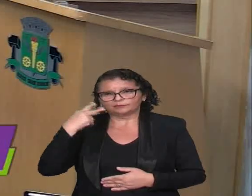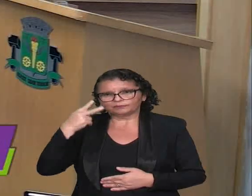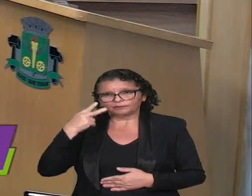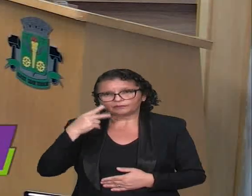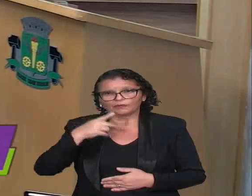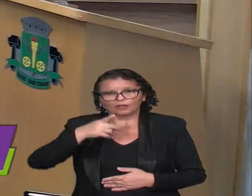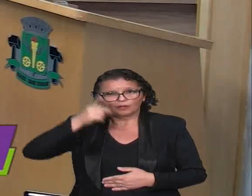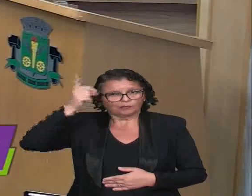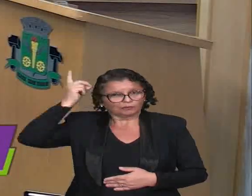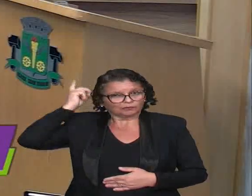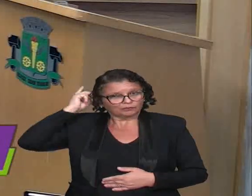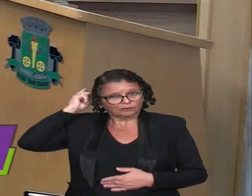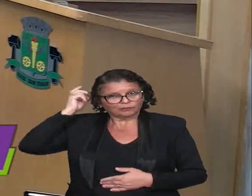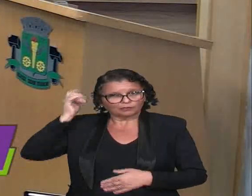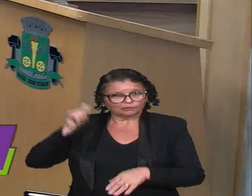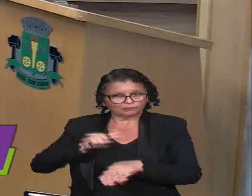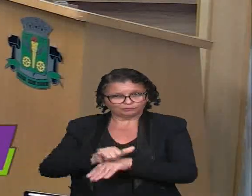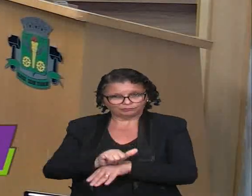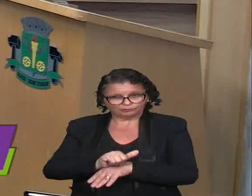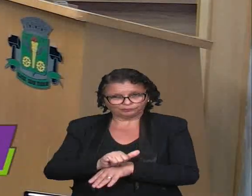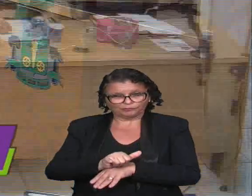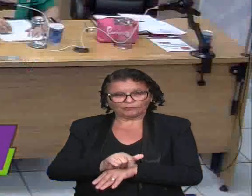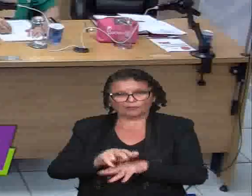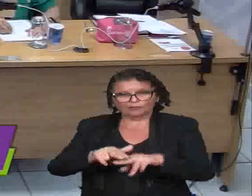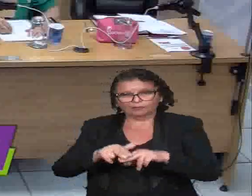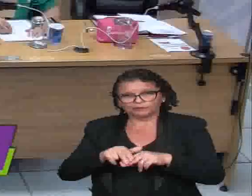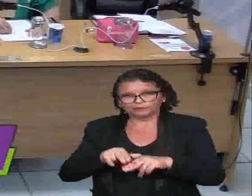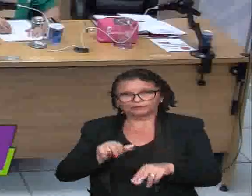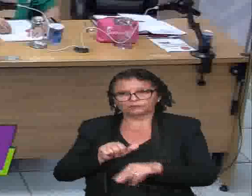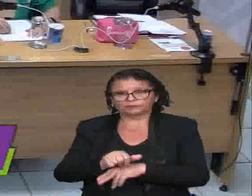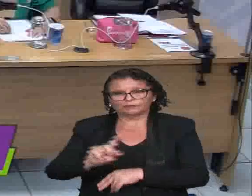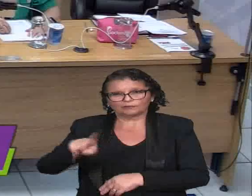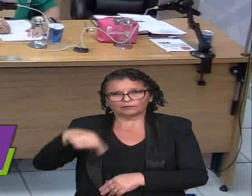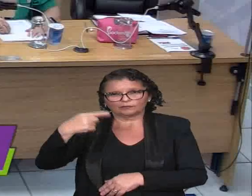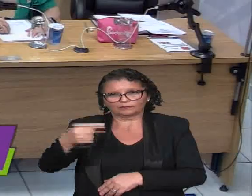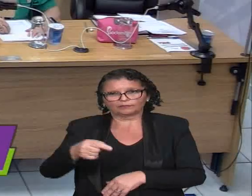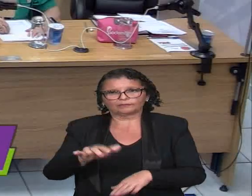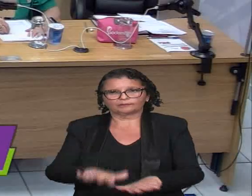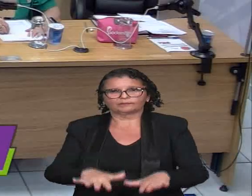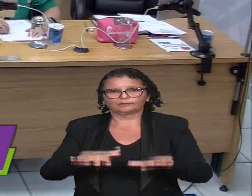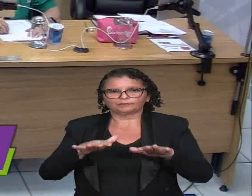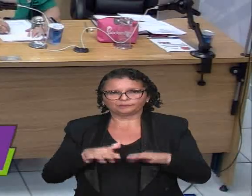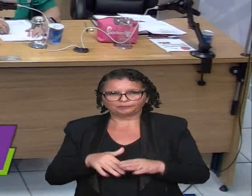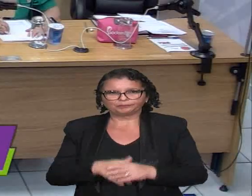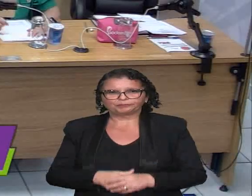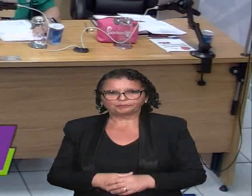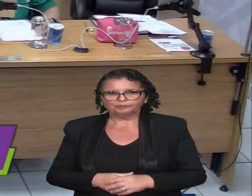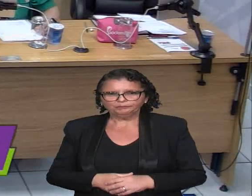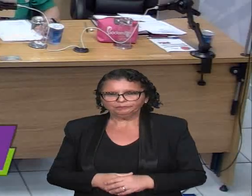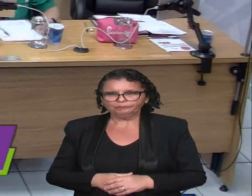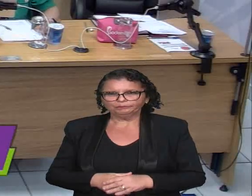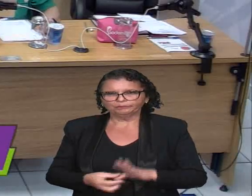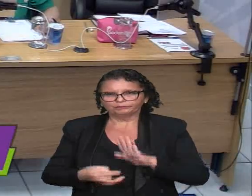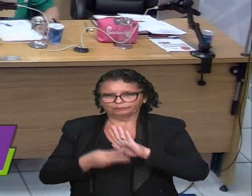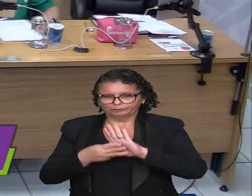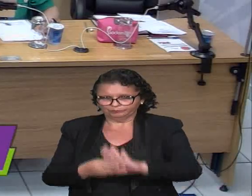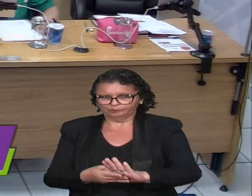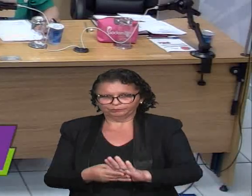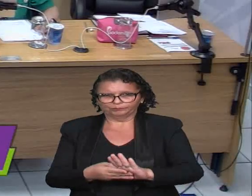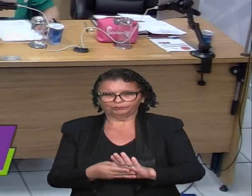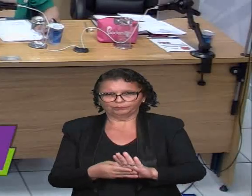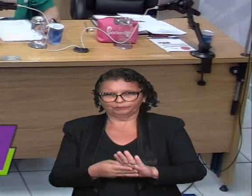delb Teruel Vereador ausente na ausência do autor será pautado na próxima sessão Moção de